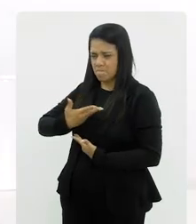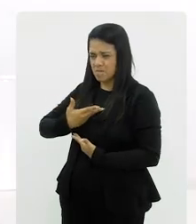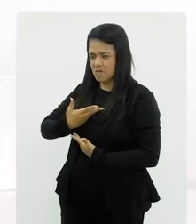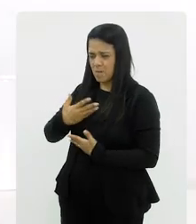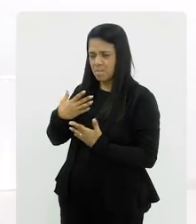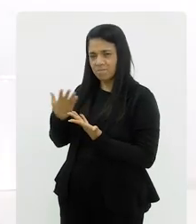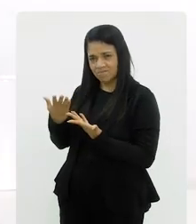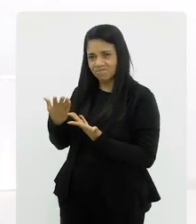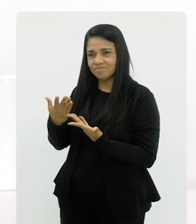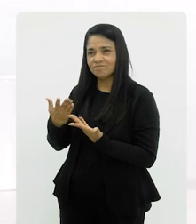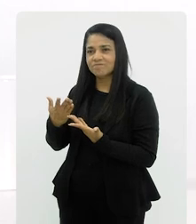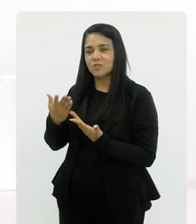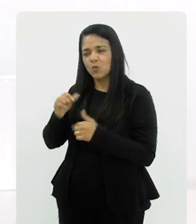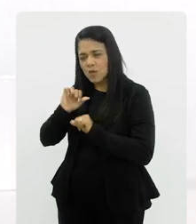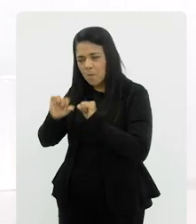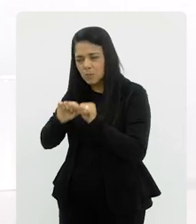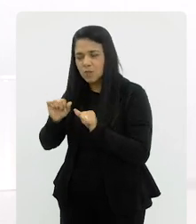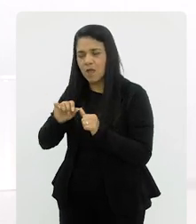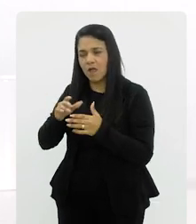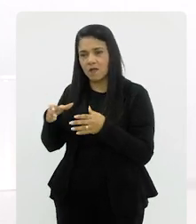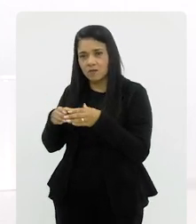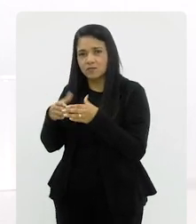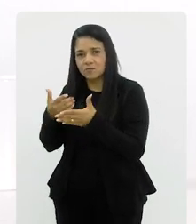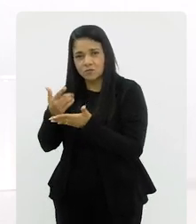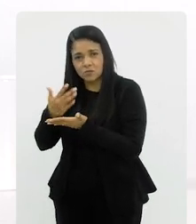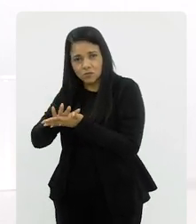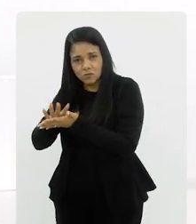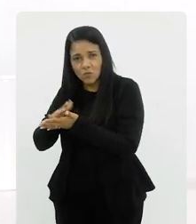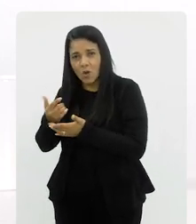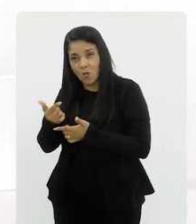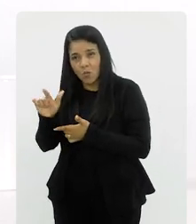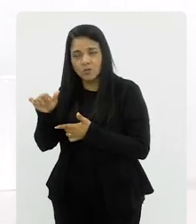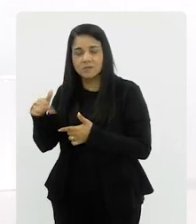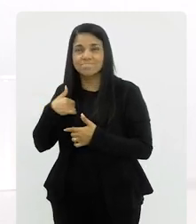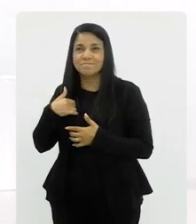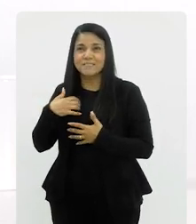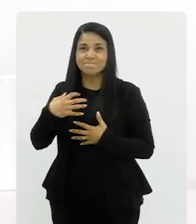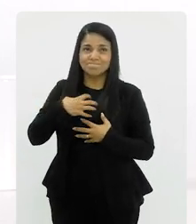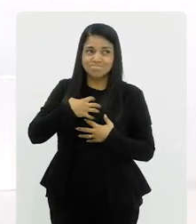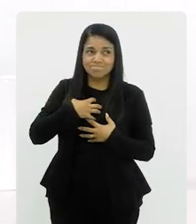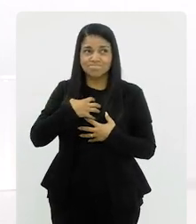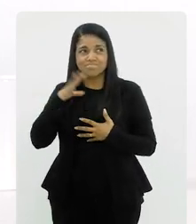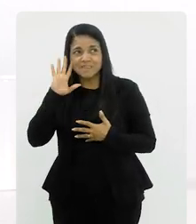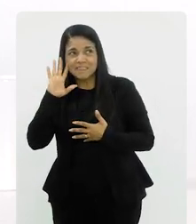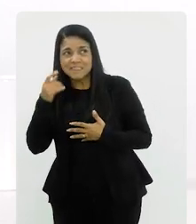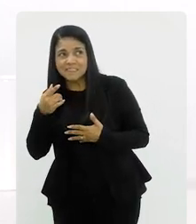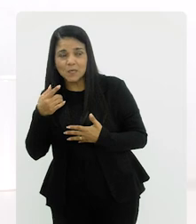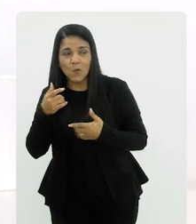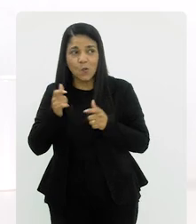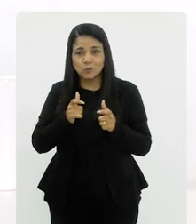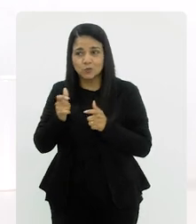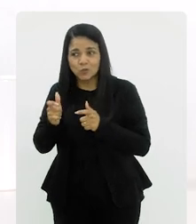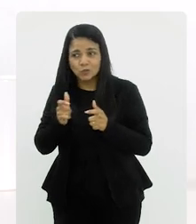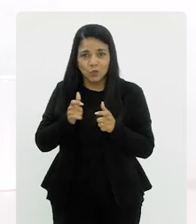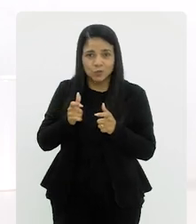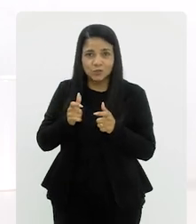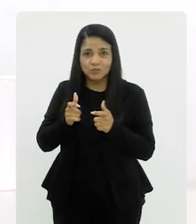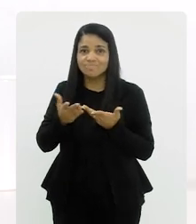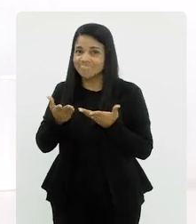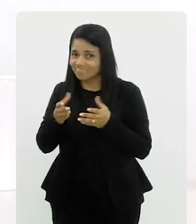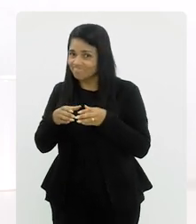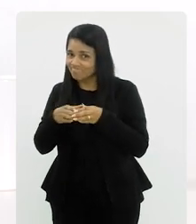pessoas próximas que eu queria mudar, né? Só que assim, a gente, você sabe que às vezes bate um pouco de receio da gente tomar uma decisão sem ter para onde